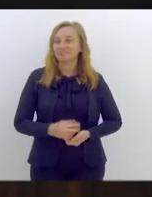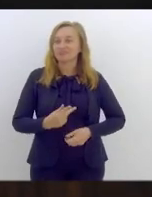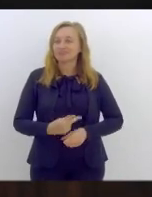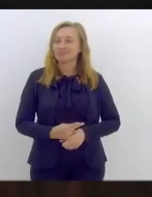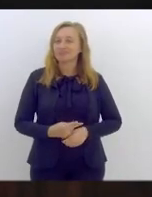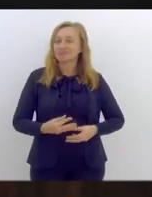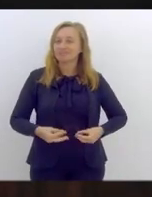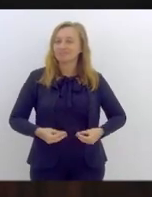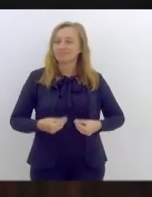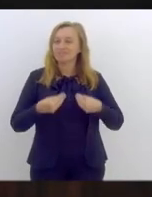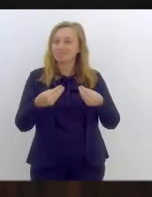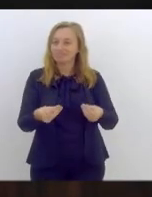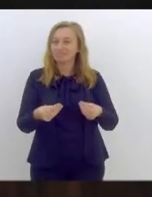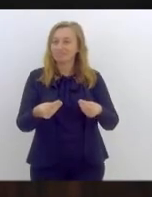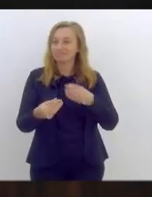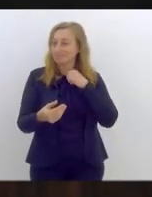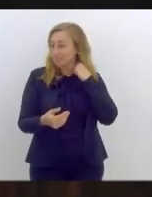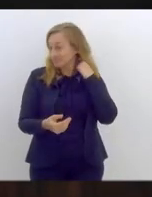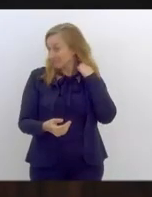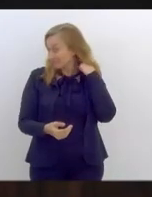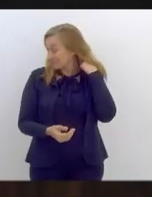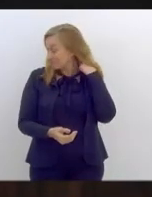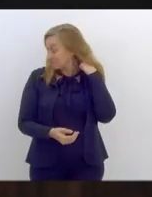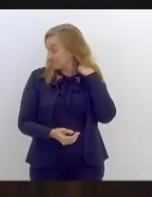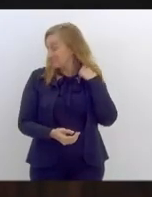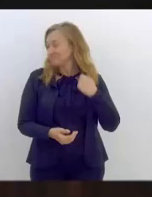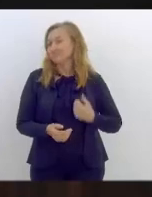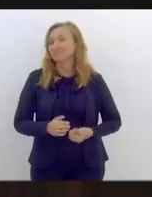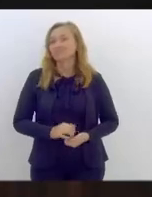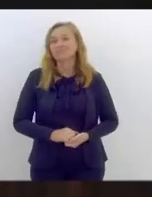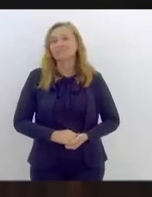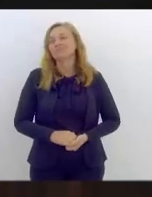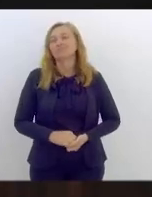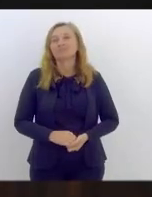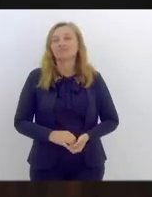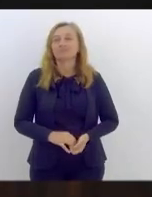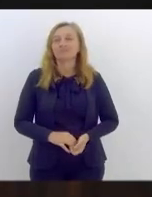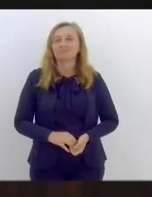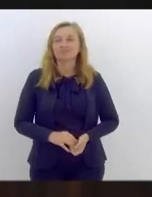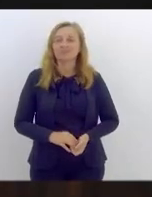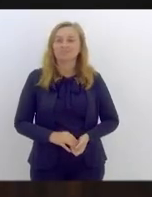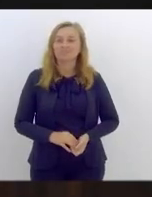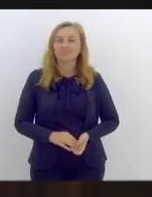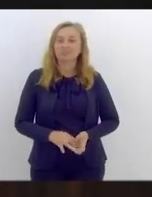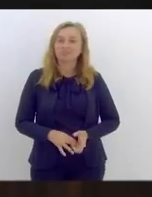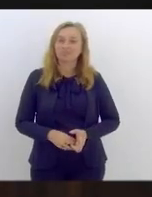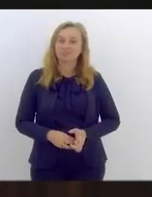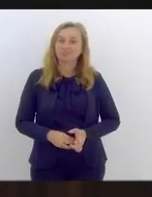entregando... Peraí, eu estou aqui... Quem é essa pessoa?